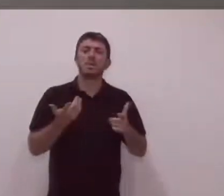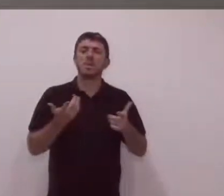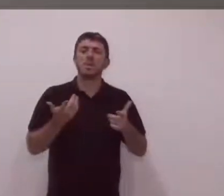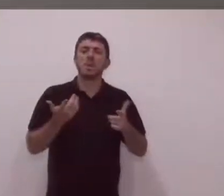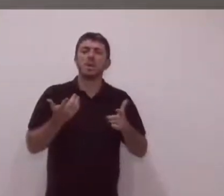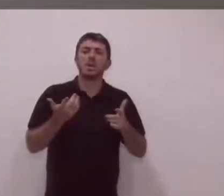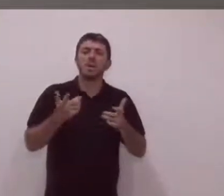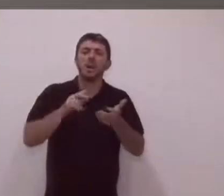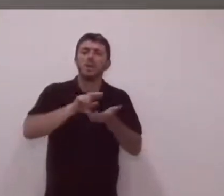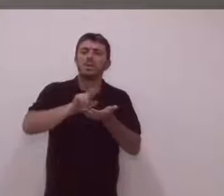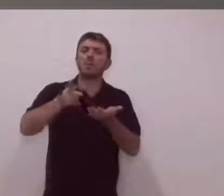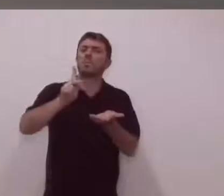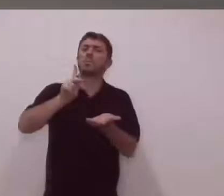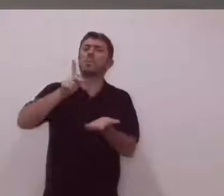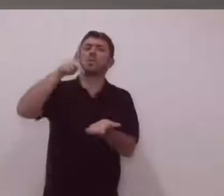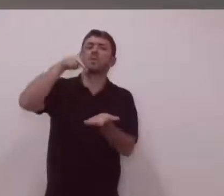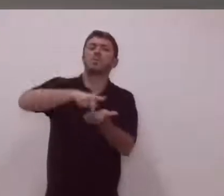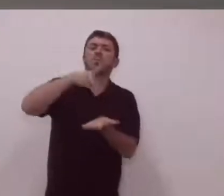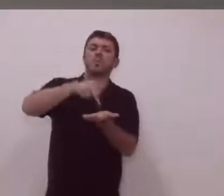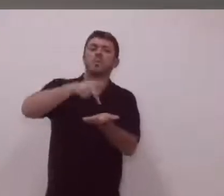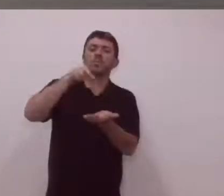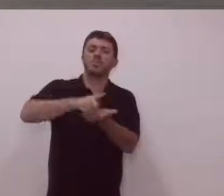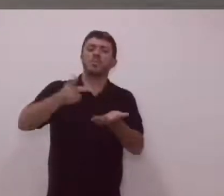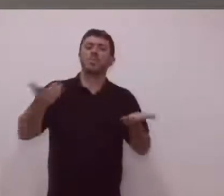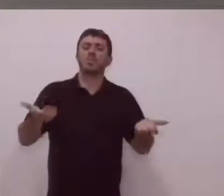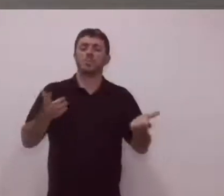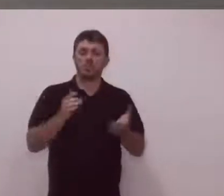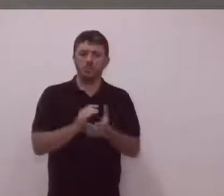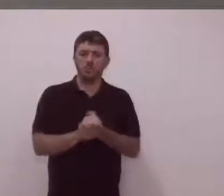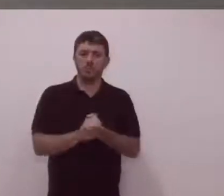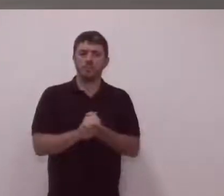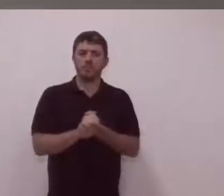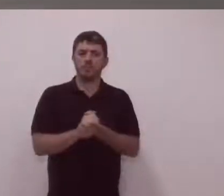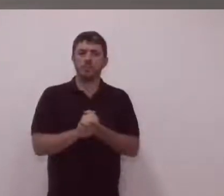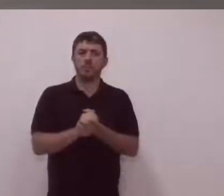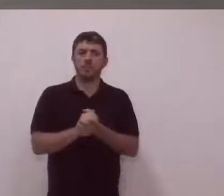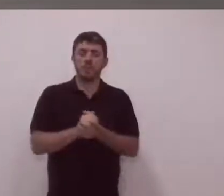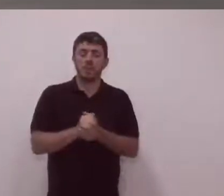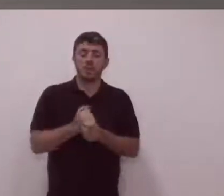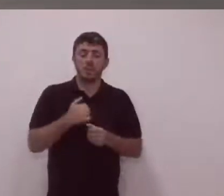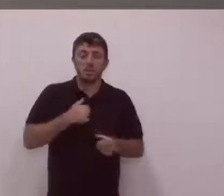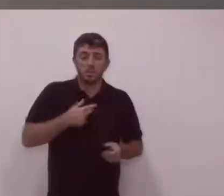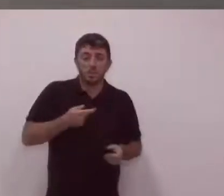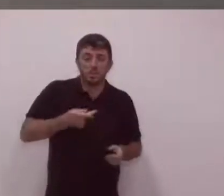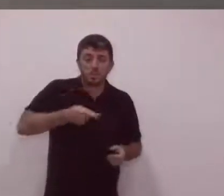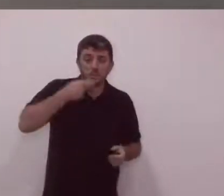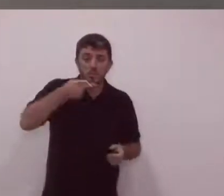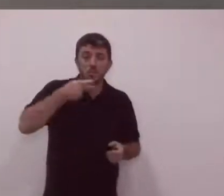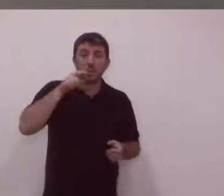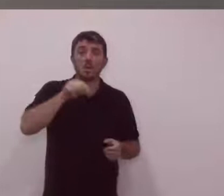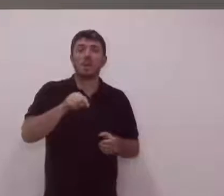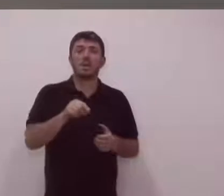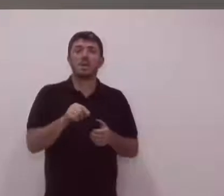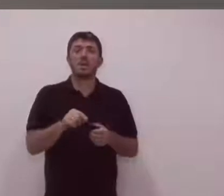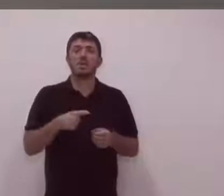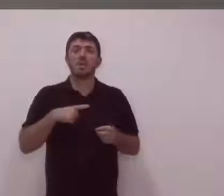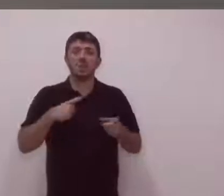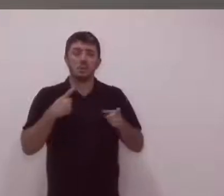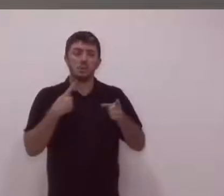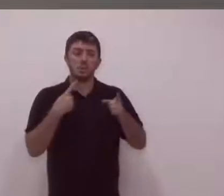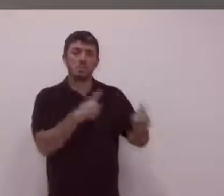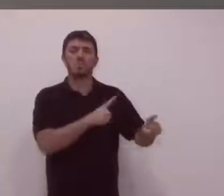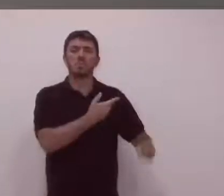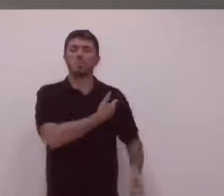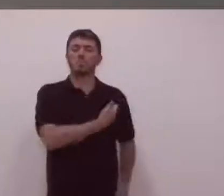Genesi falo aqui falo aqui ação civil pública encaminhou-se